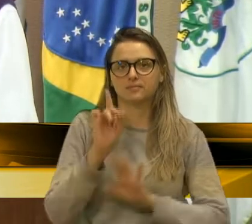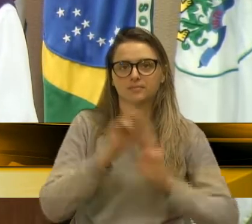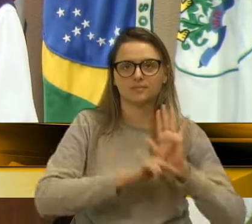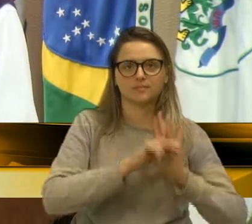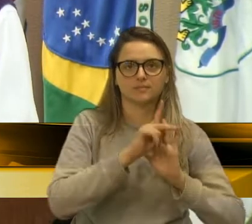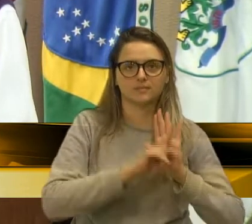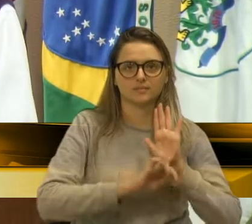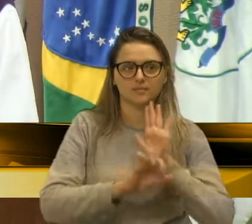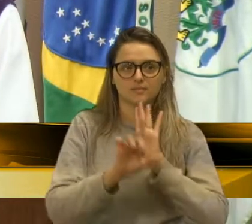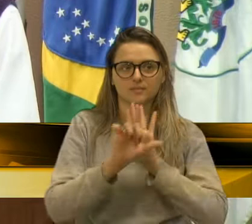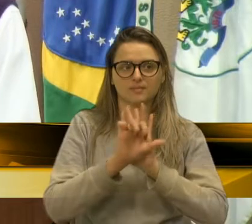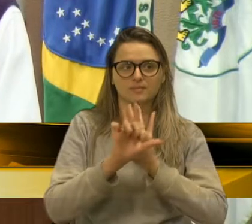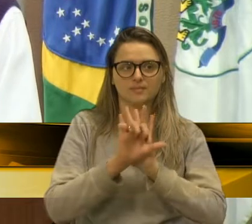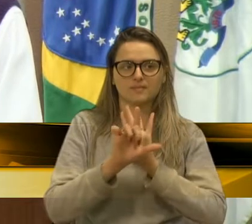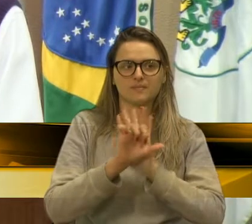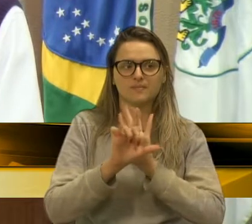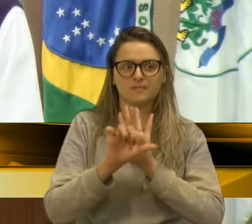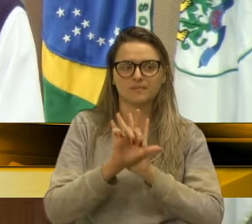lei complementar de